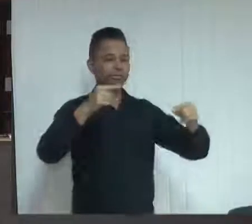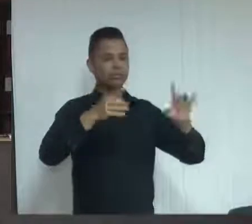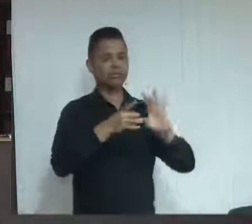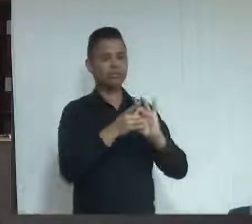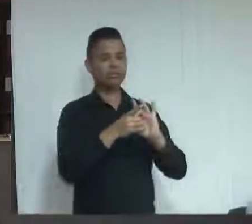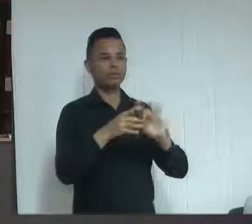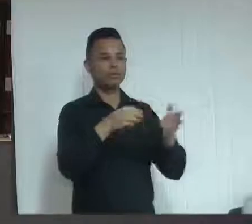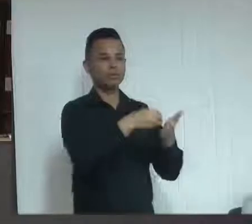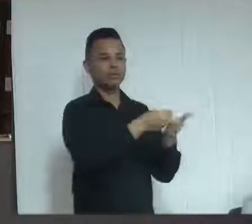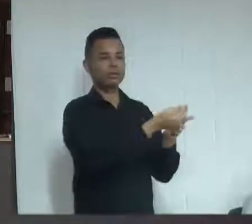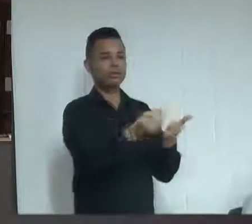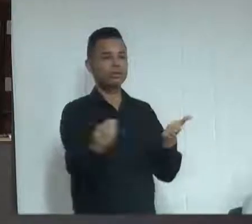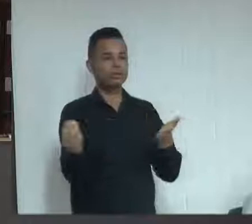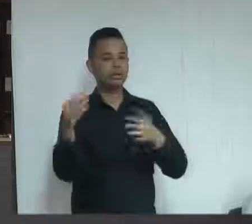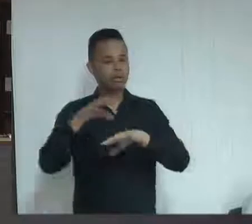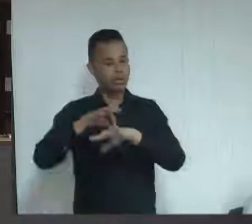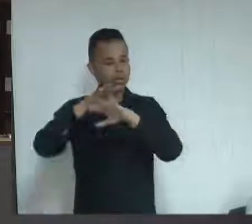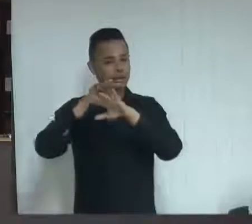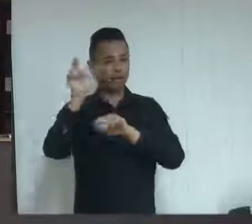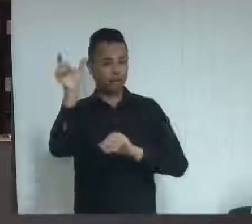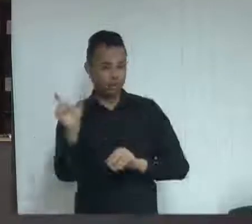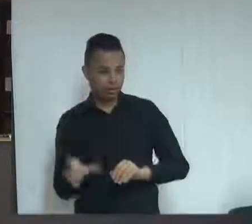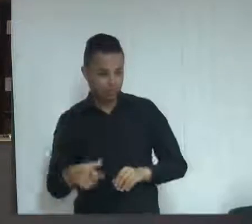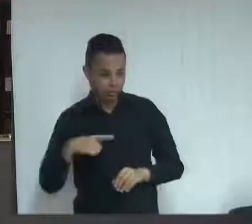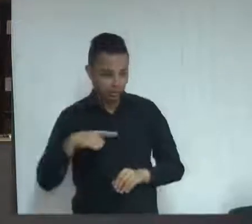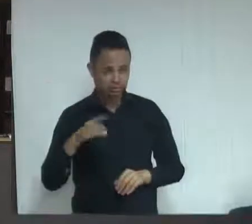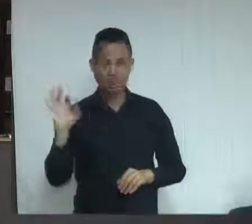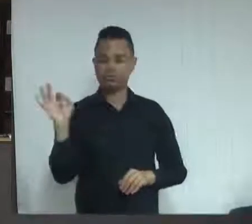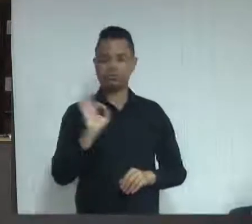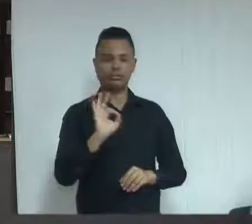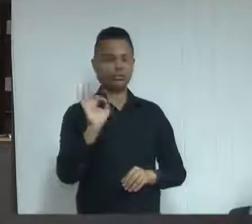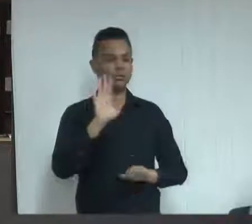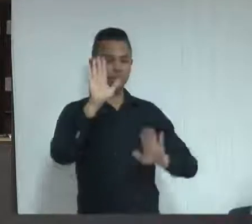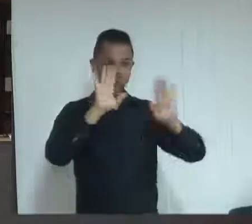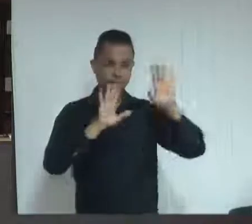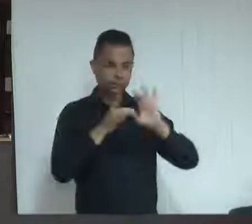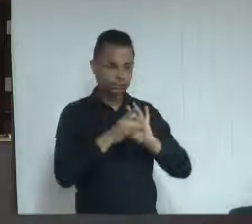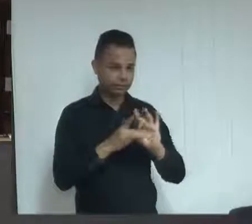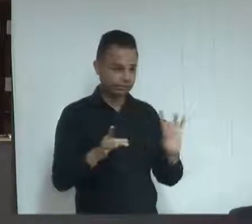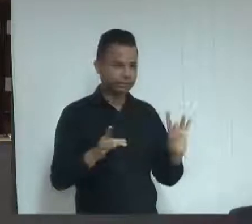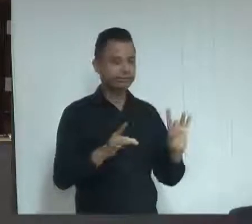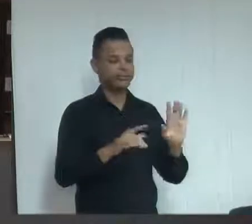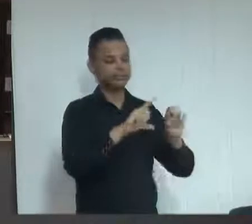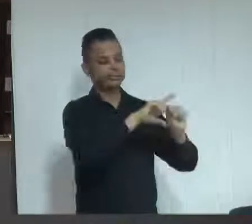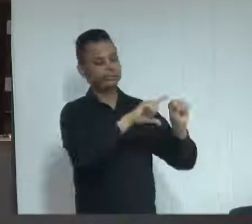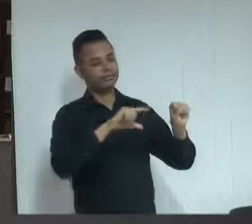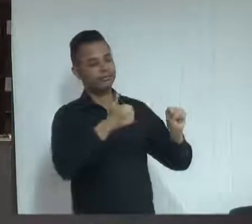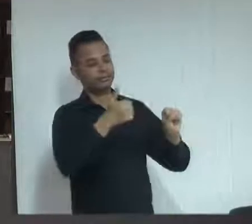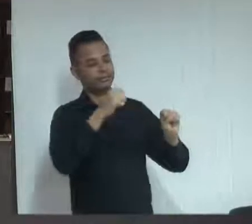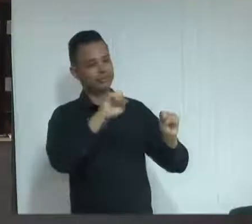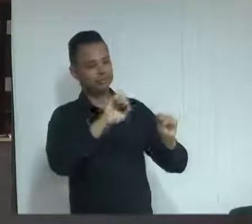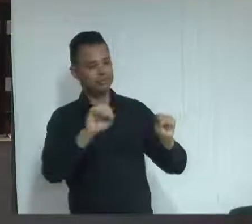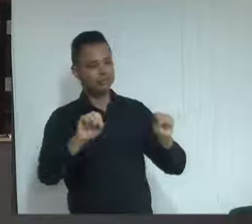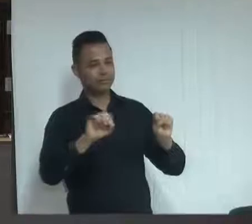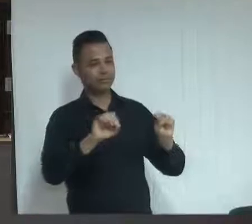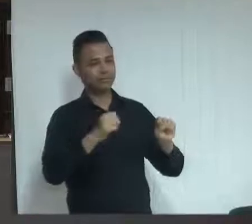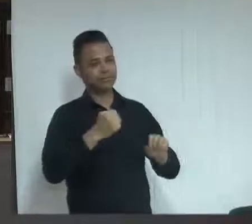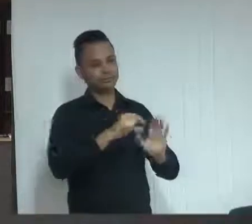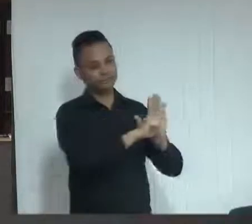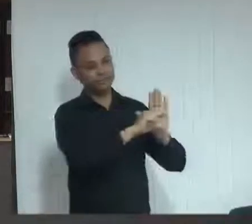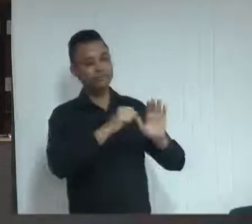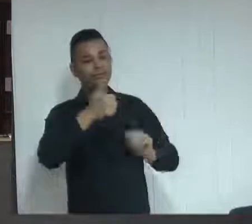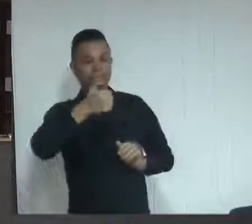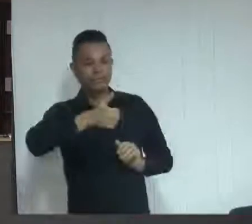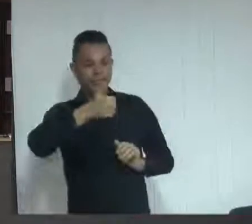para encaminhamento de lideranças. Não havendo nenhuma manifestação de lideranças, de acordo com o artigo 180, parágrafo 1º do Regimento